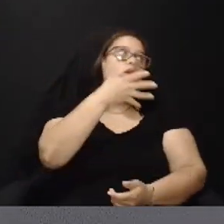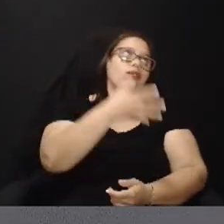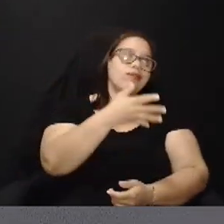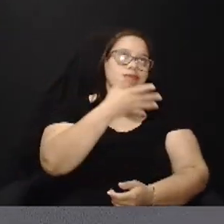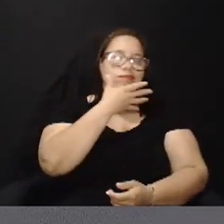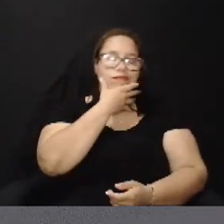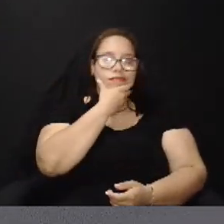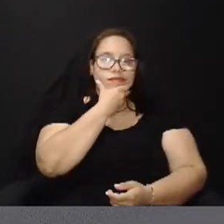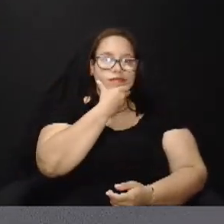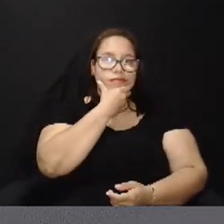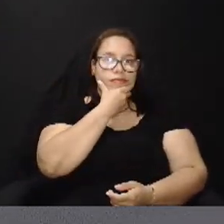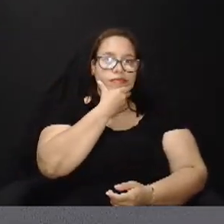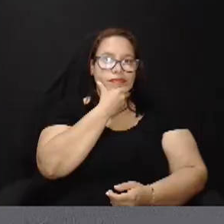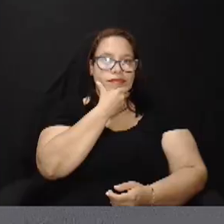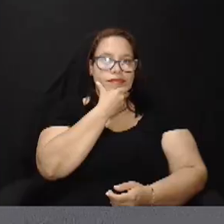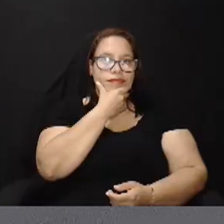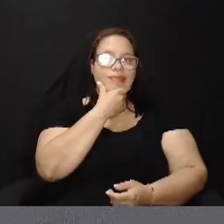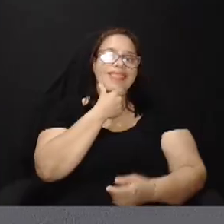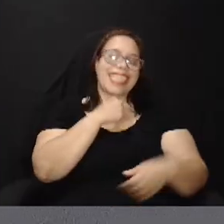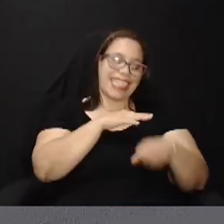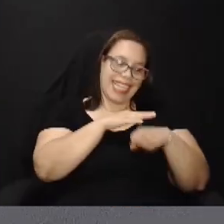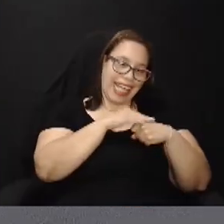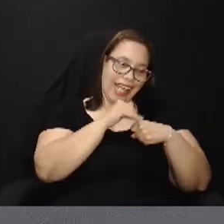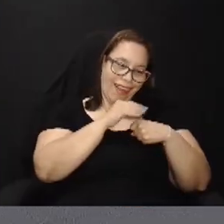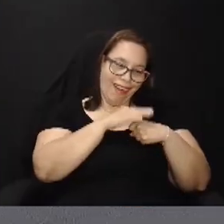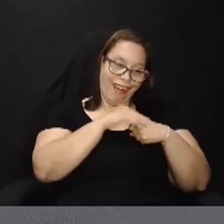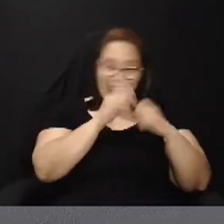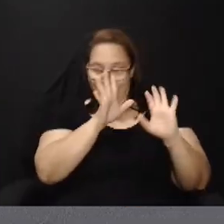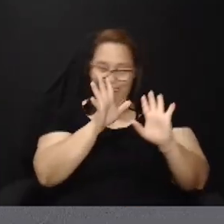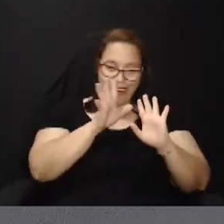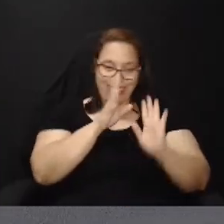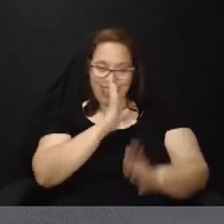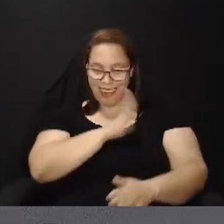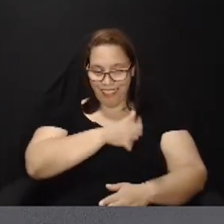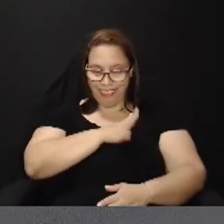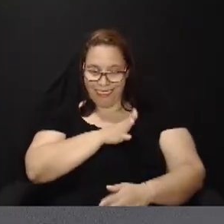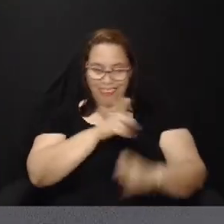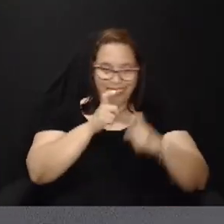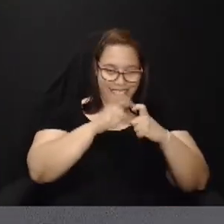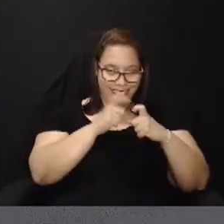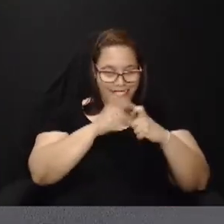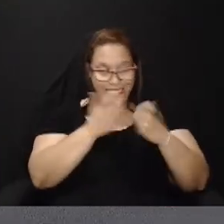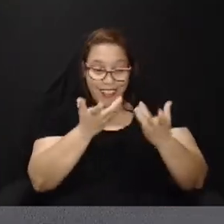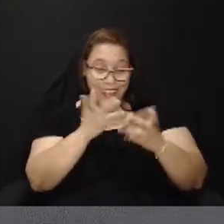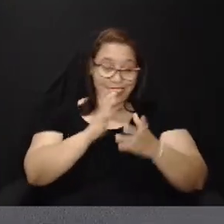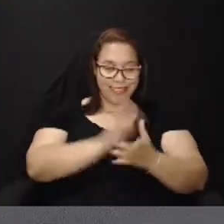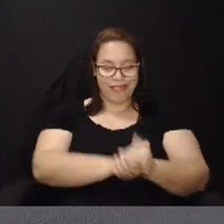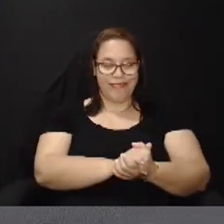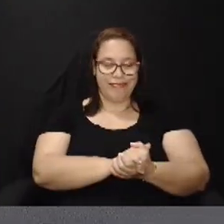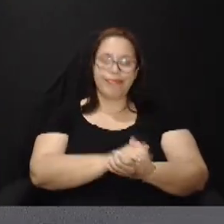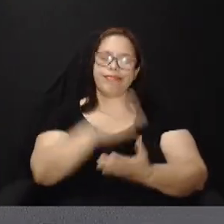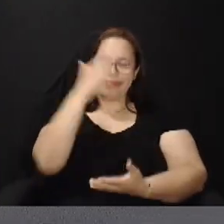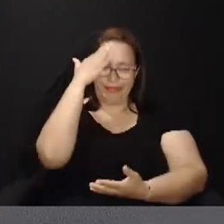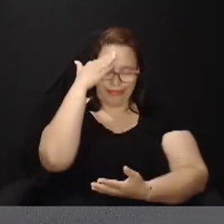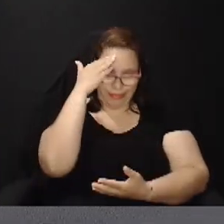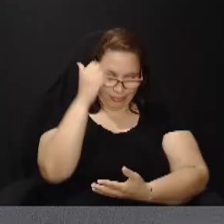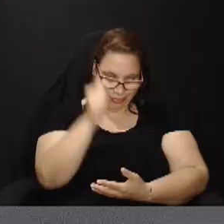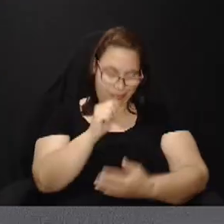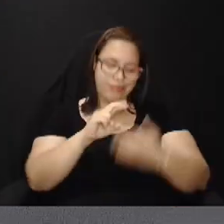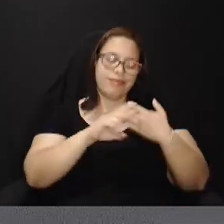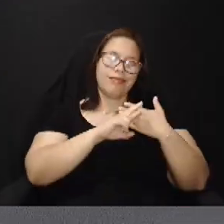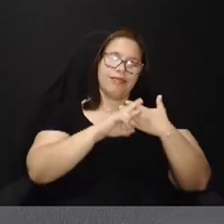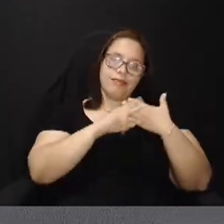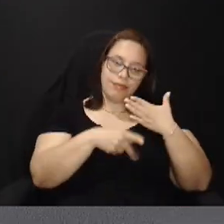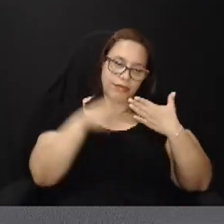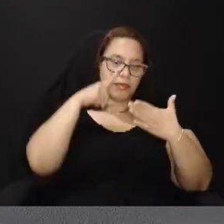puxar um pouquinho a sardinha, não tem como. Cardiologista. Cardiologista, a gente sabe do impacto, né, e do risco que a pressão